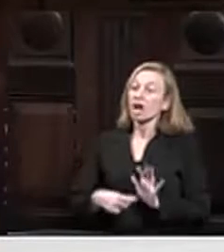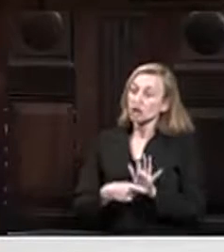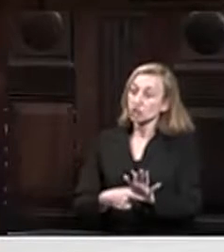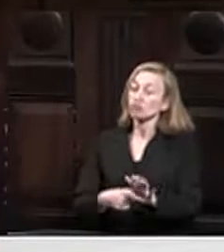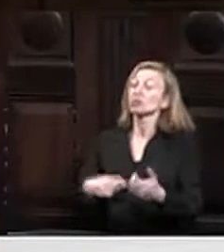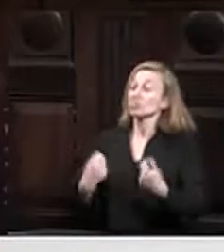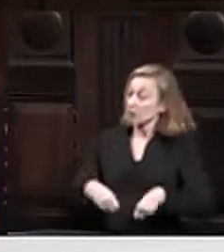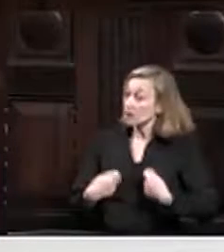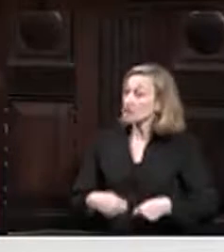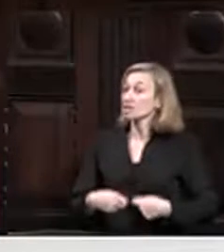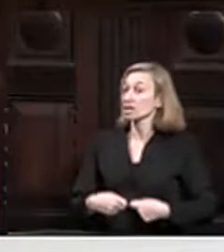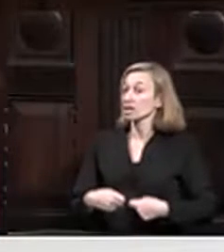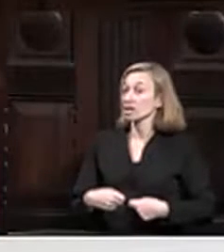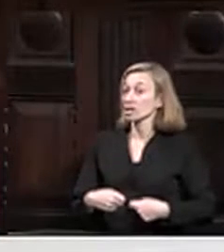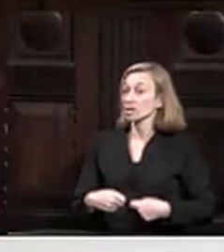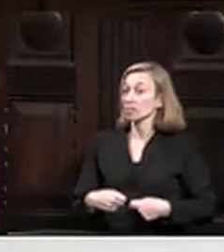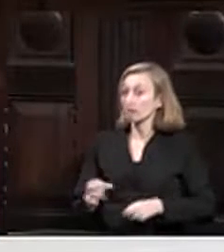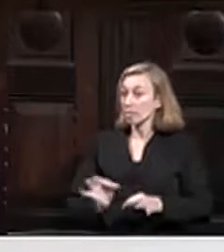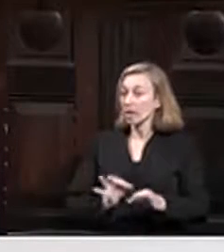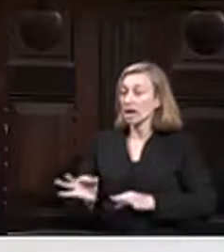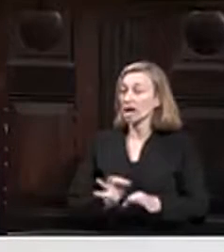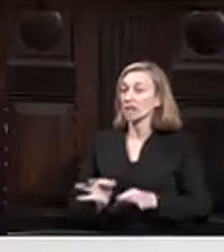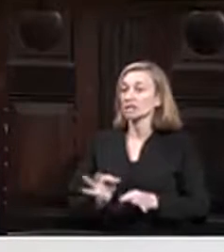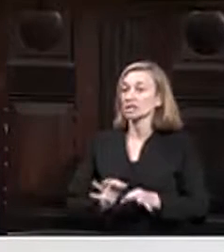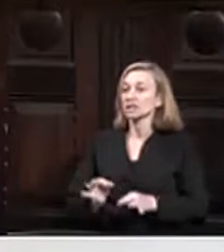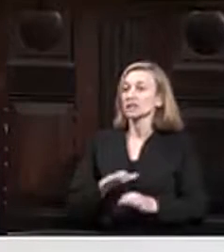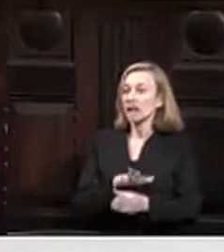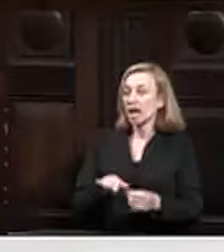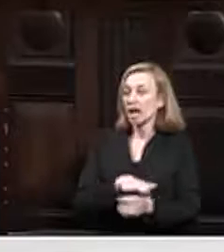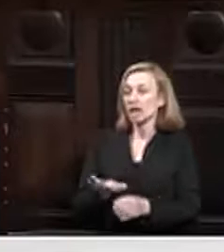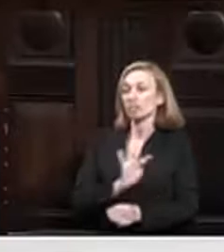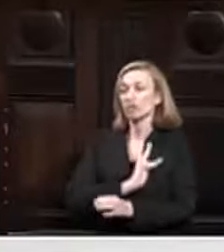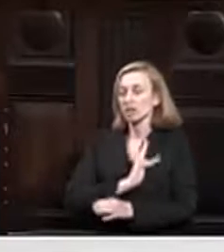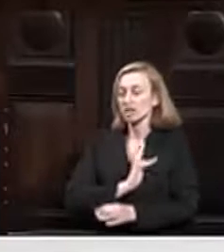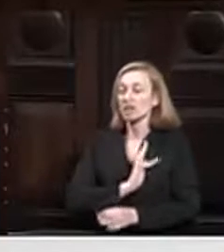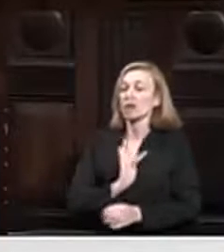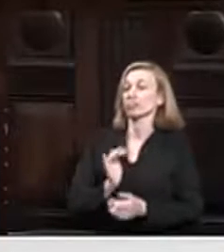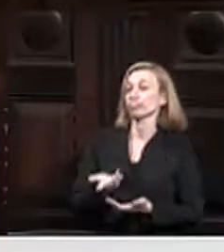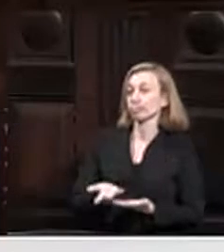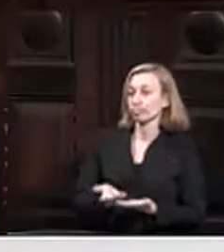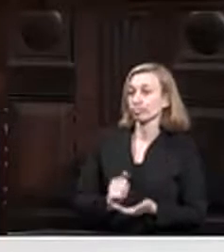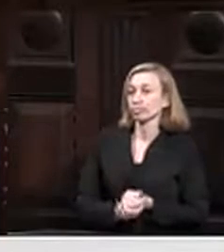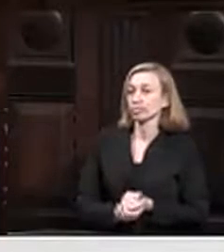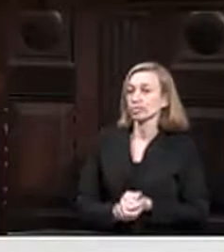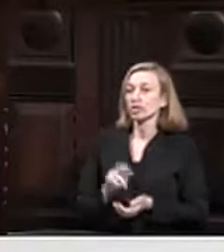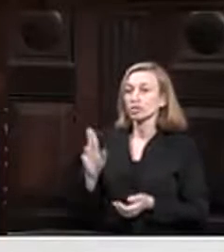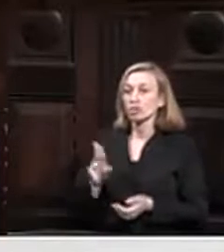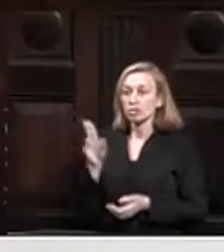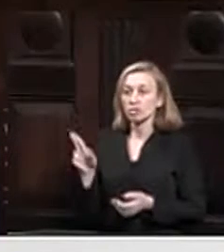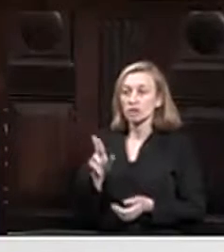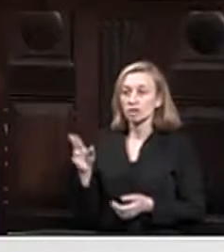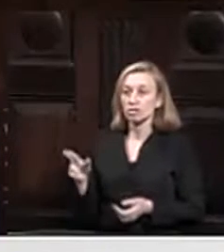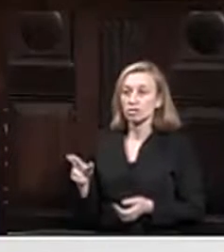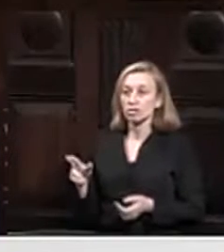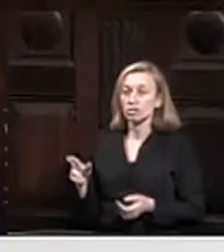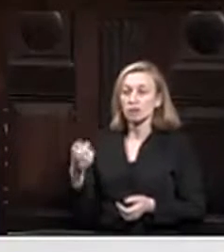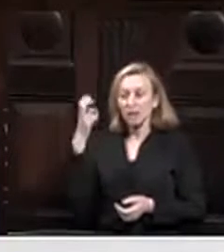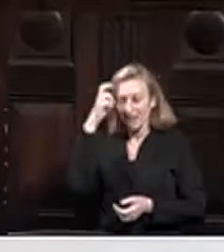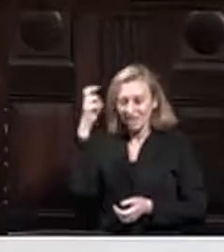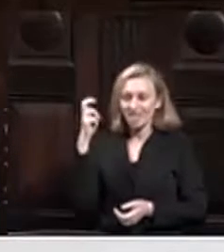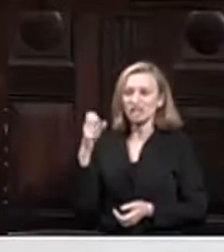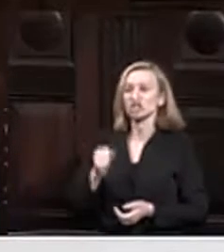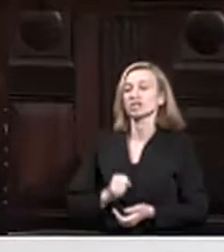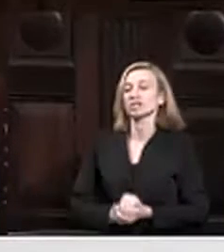feitos no policial, no homem, este que está no enfrentamento, utilizando principalmente a